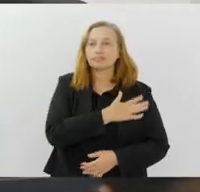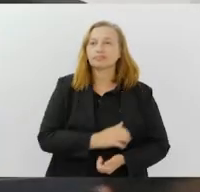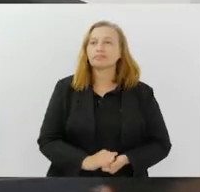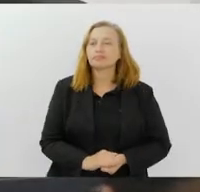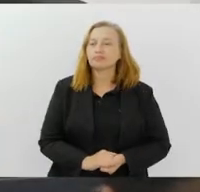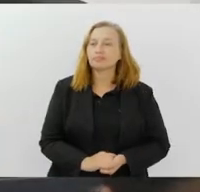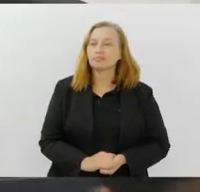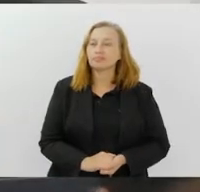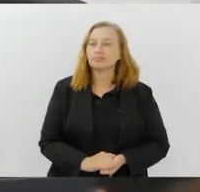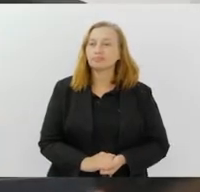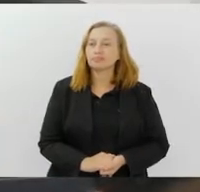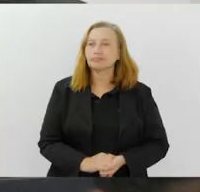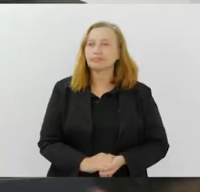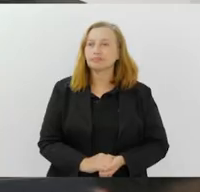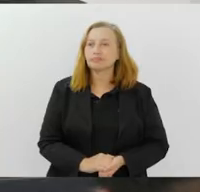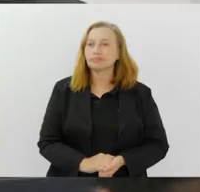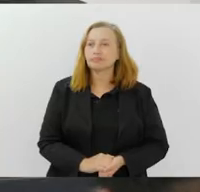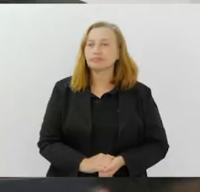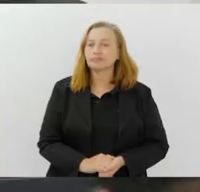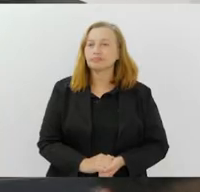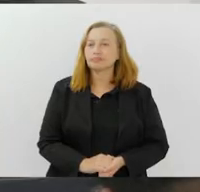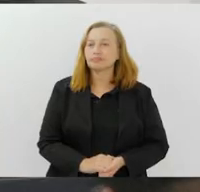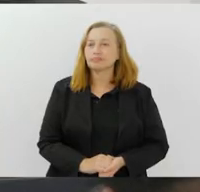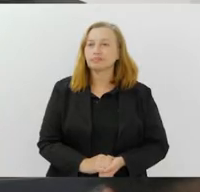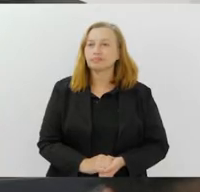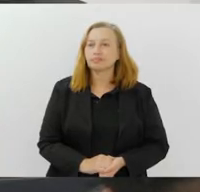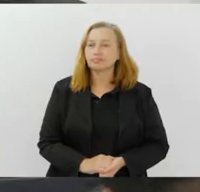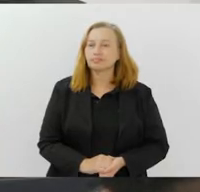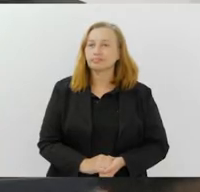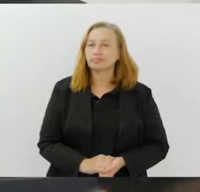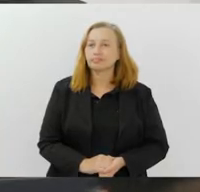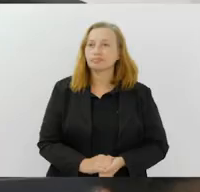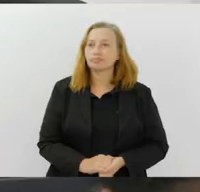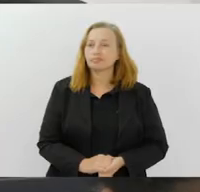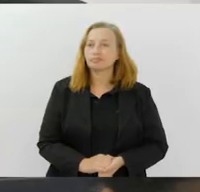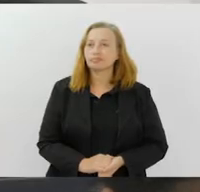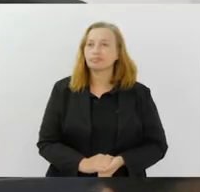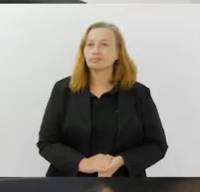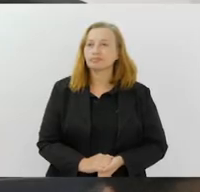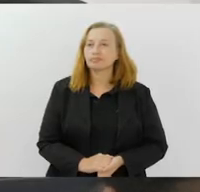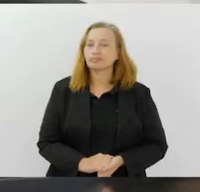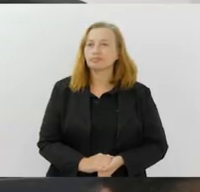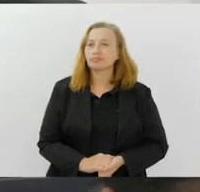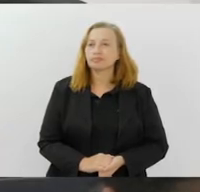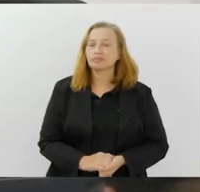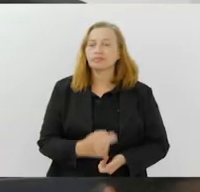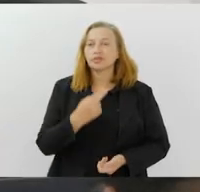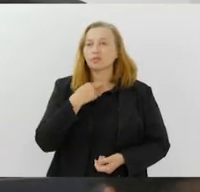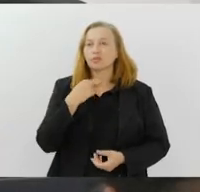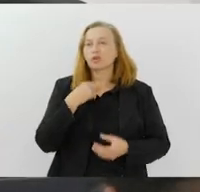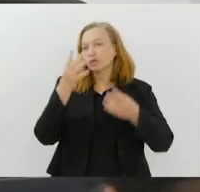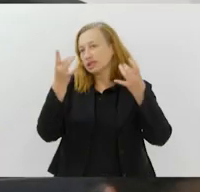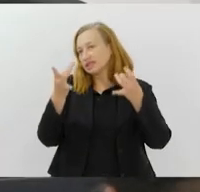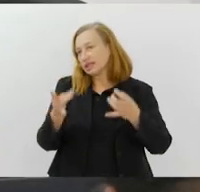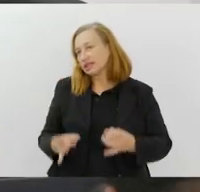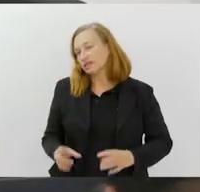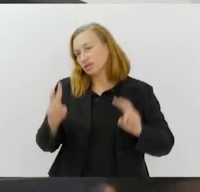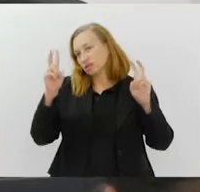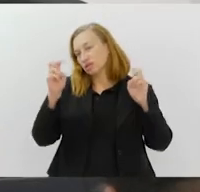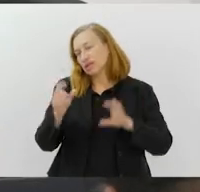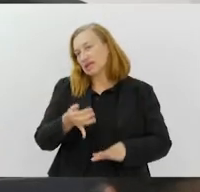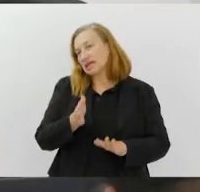eh eu não posso nem me detalhar Nessas questões porque por